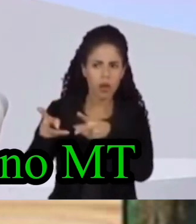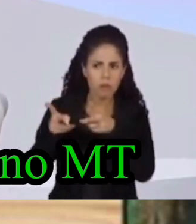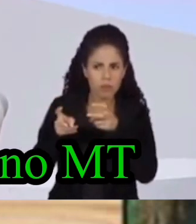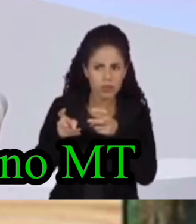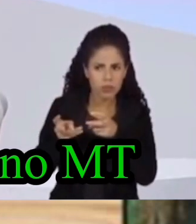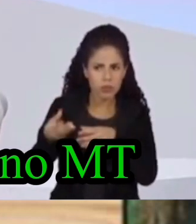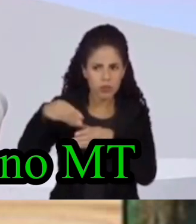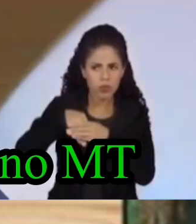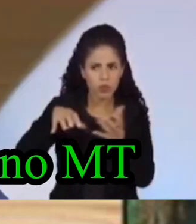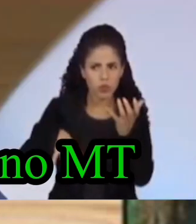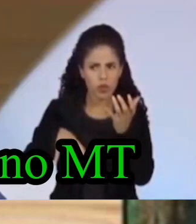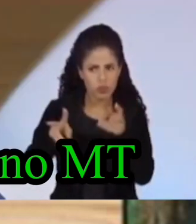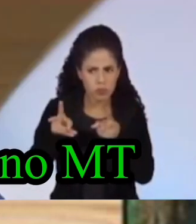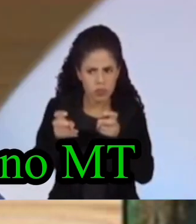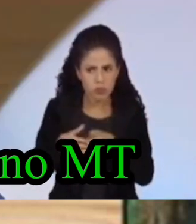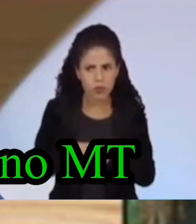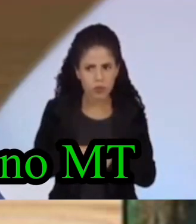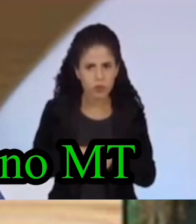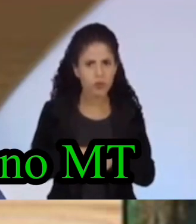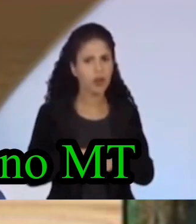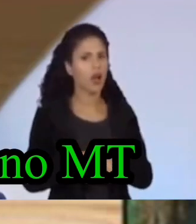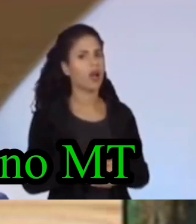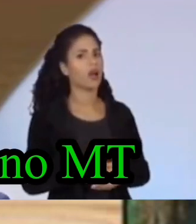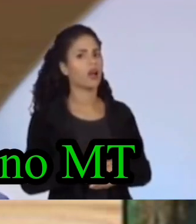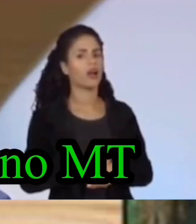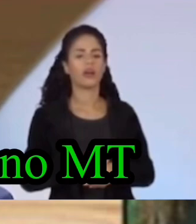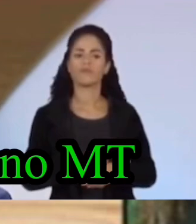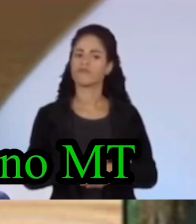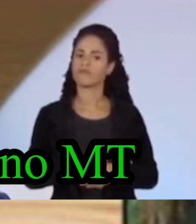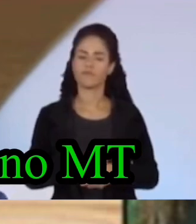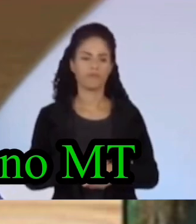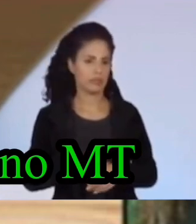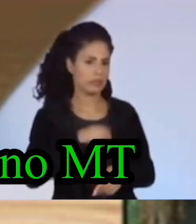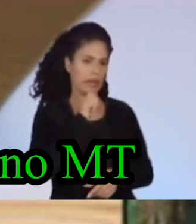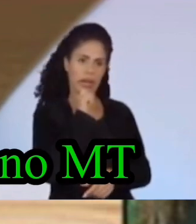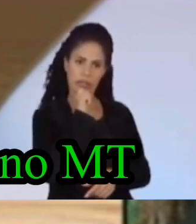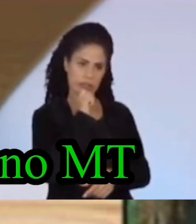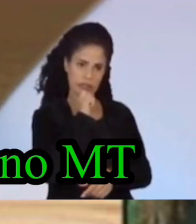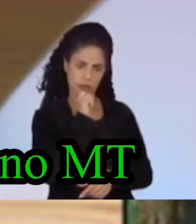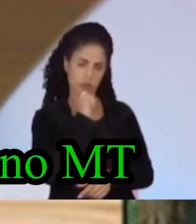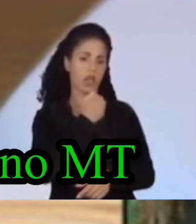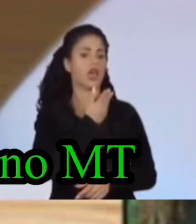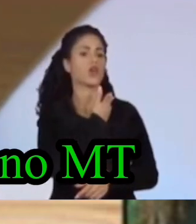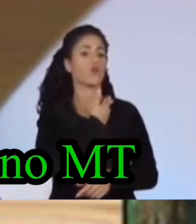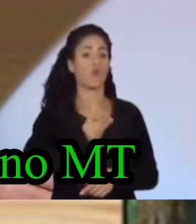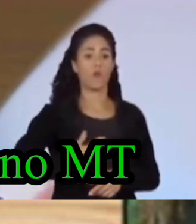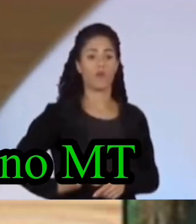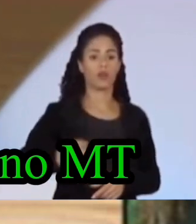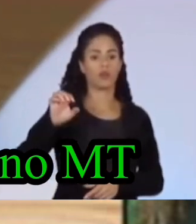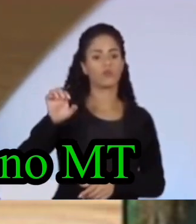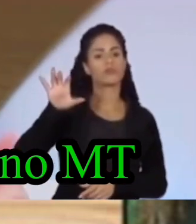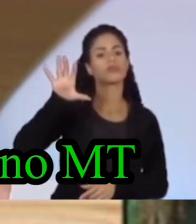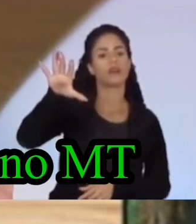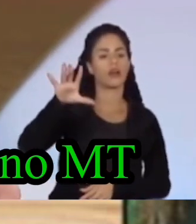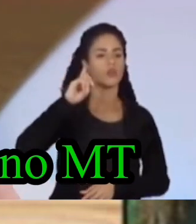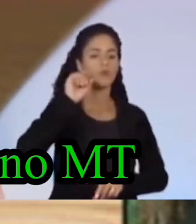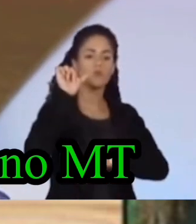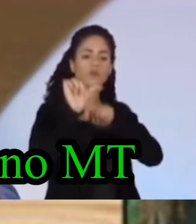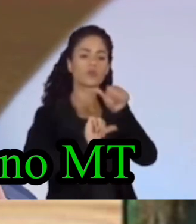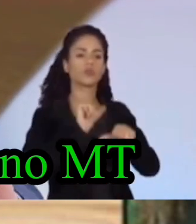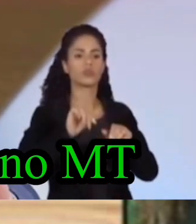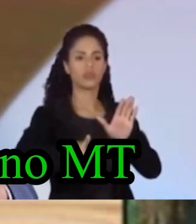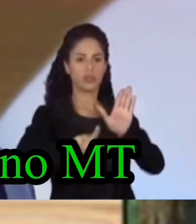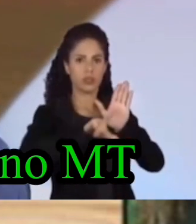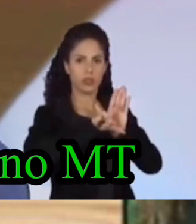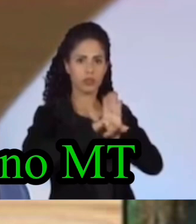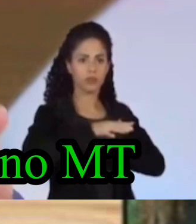congresso nacional olha Milena eu não apresentei oficialmente eu sou governador do Estado uma mudança Legislativa que tem que acorrer